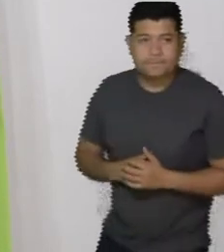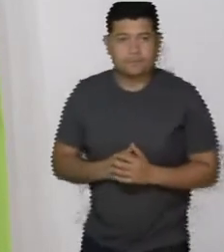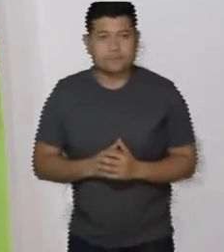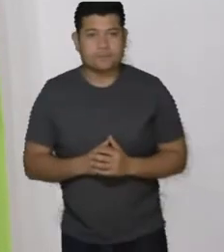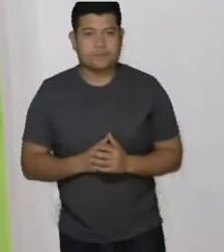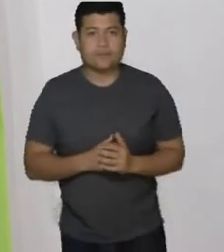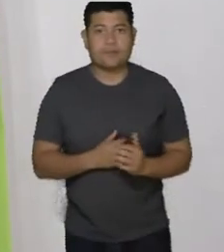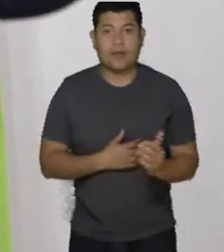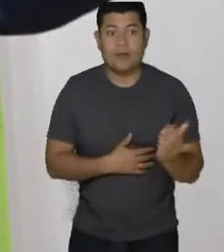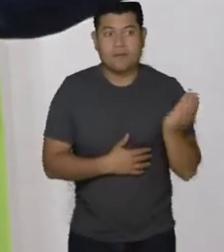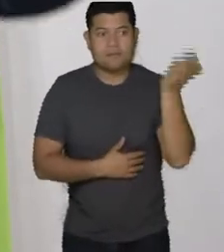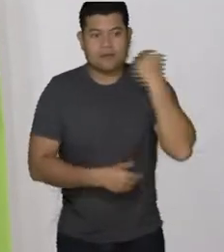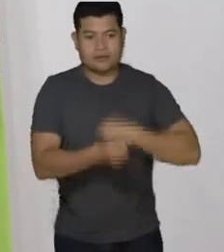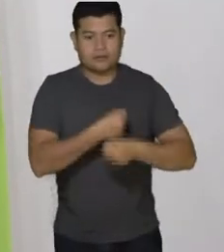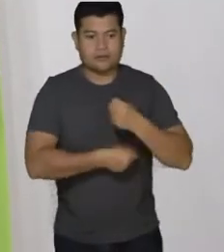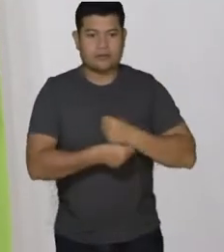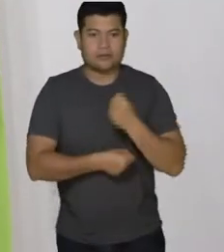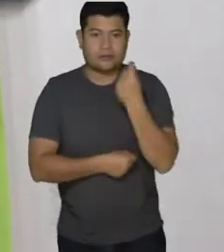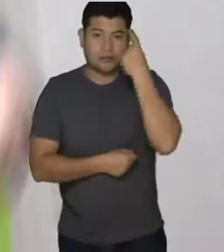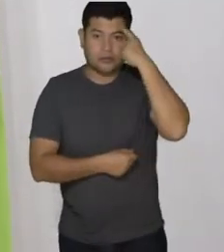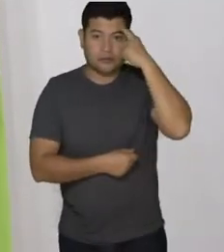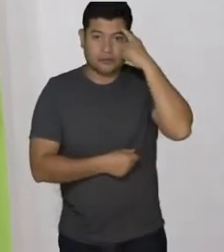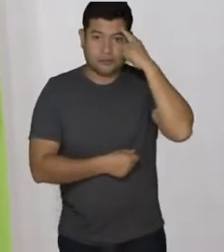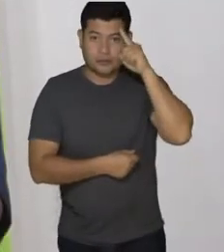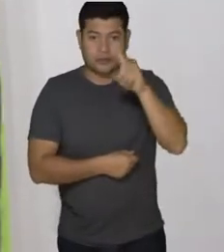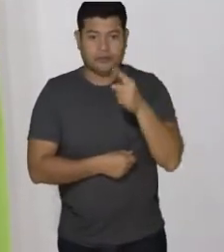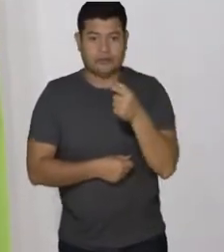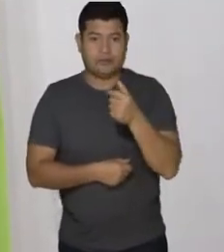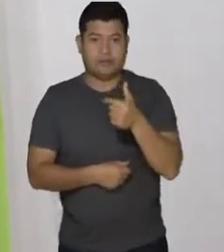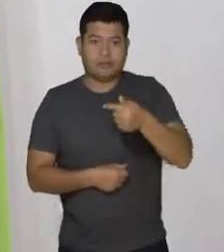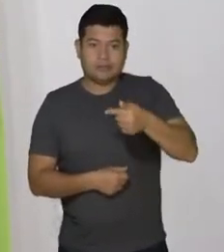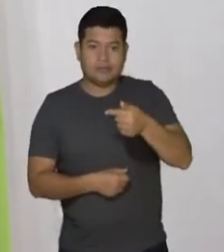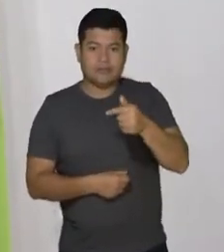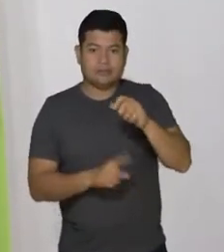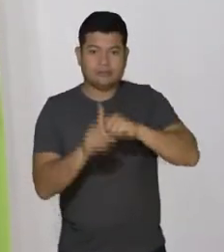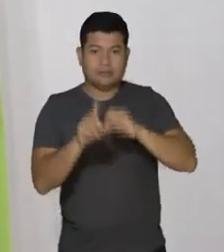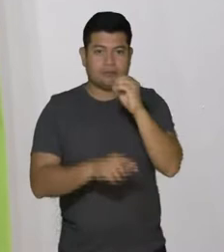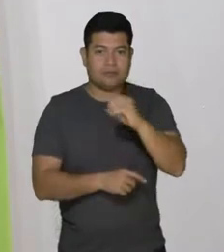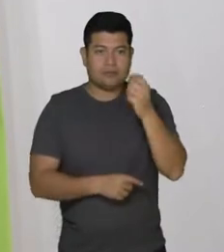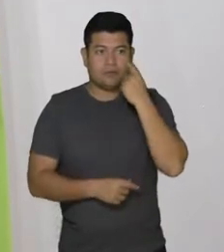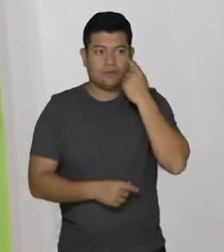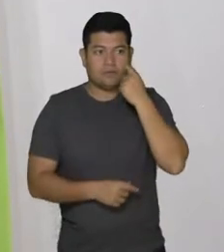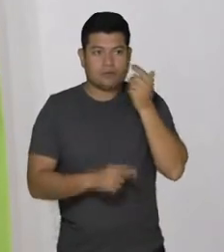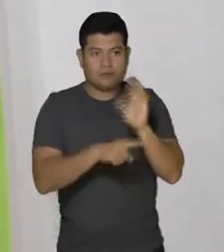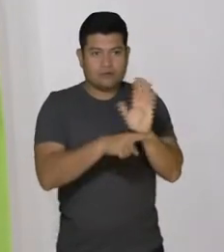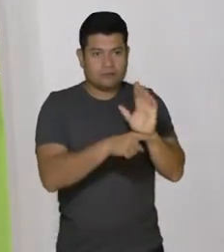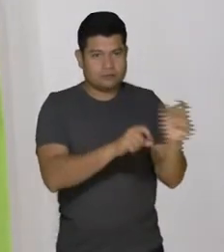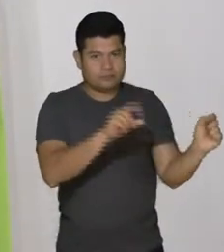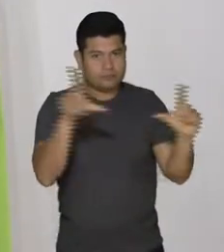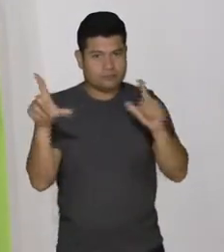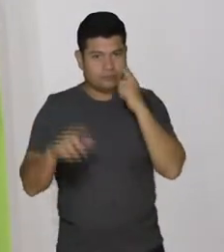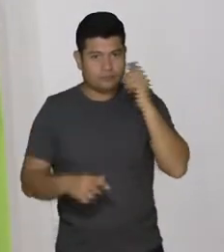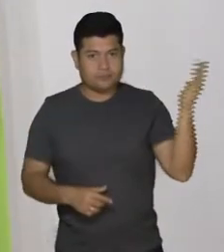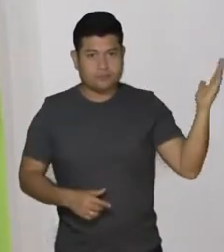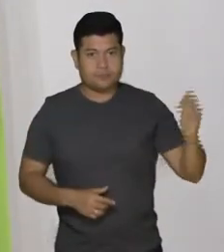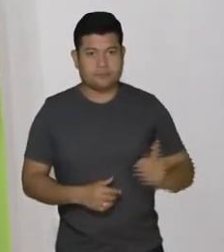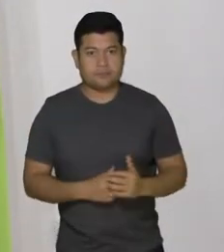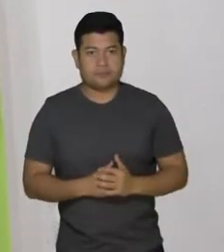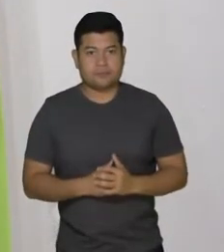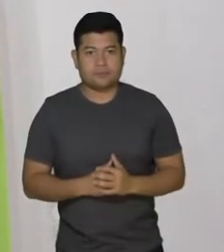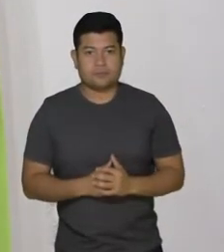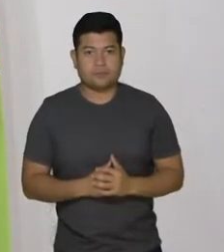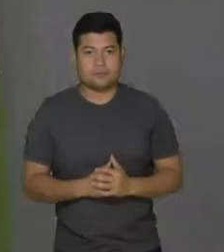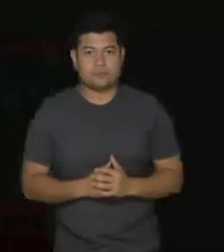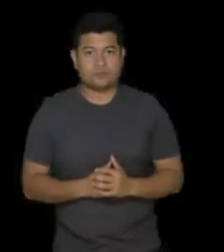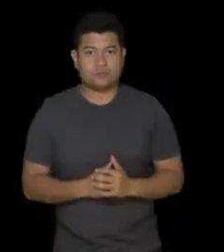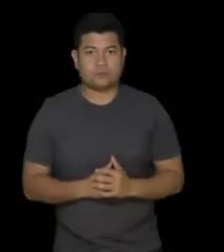do ano passado eu falei isso toca no telão quase um ano atrás Olha que eu recebi